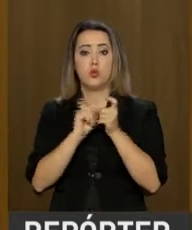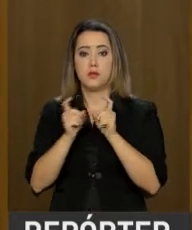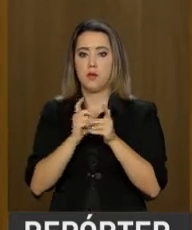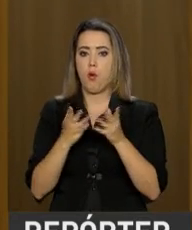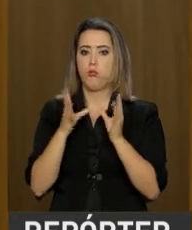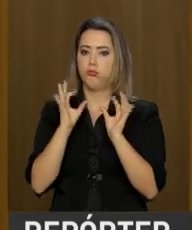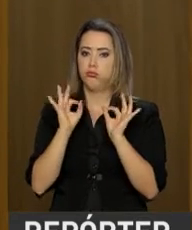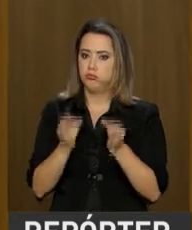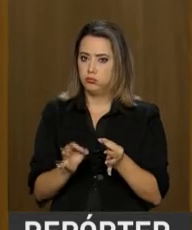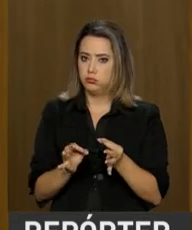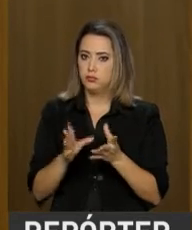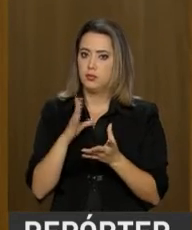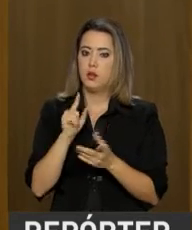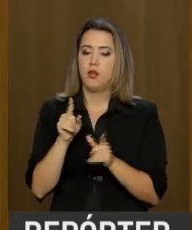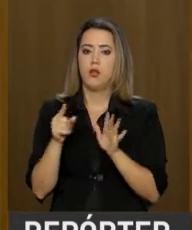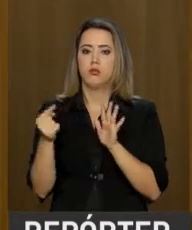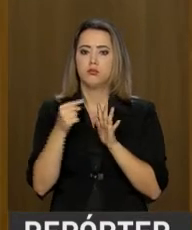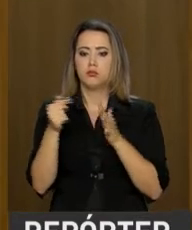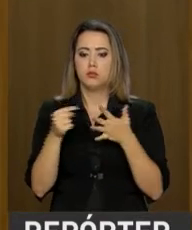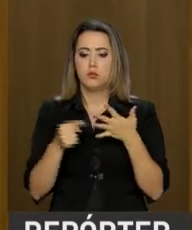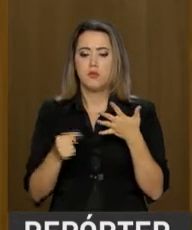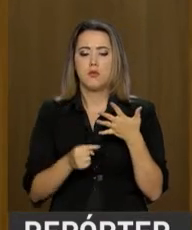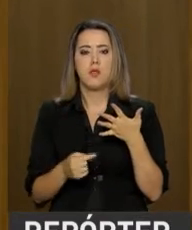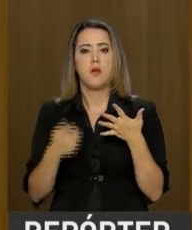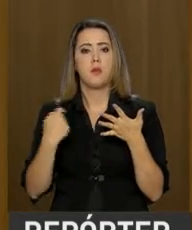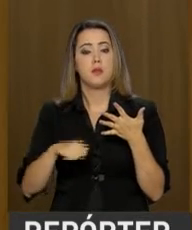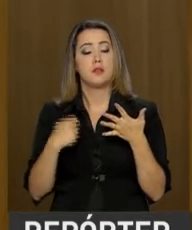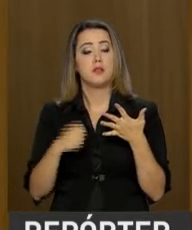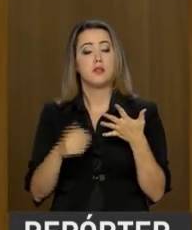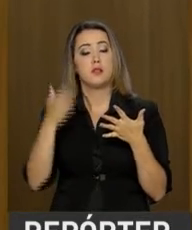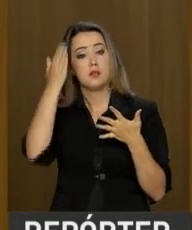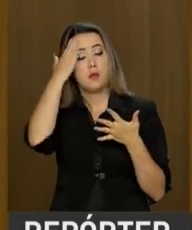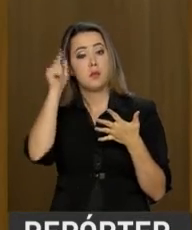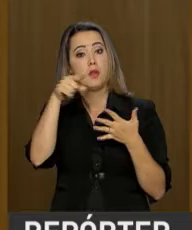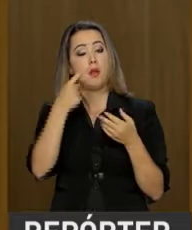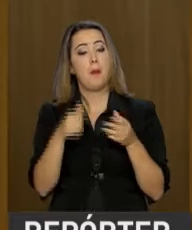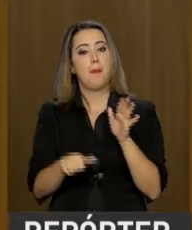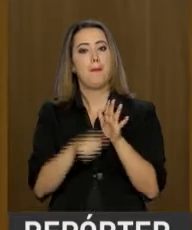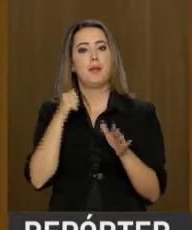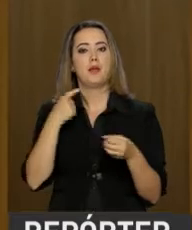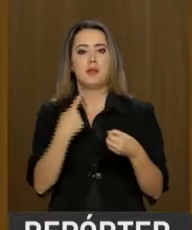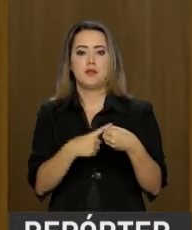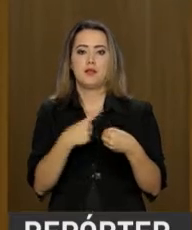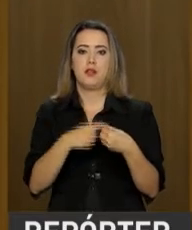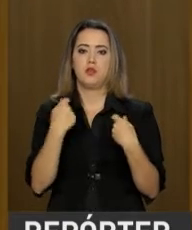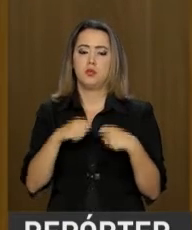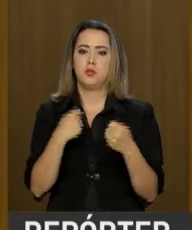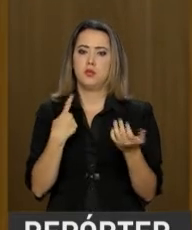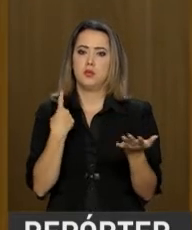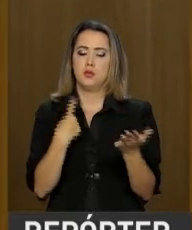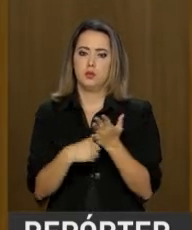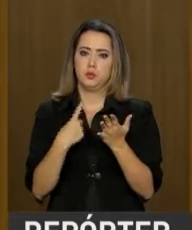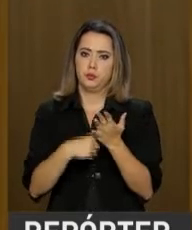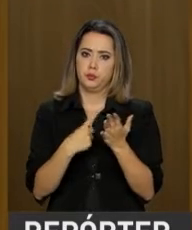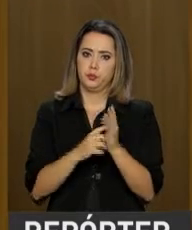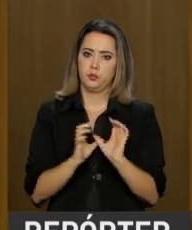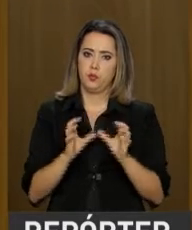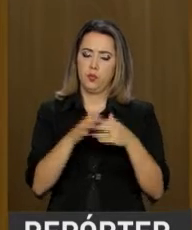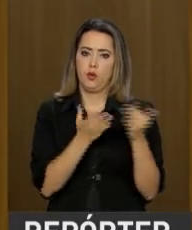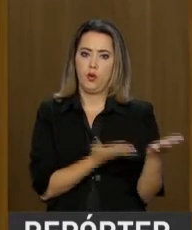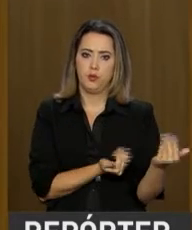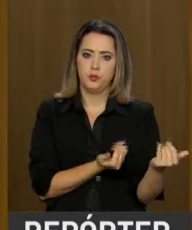estabelecer algumas razões específicas de habilitação primeiros municípios têm que aderir ao programa identidade jovem